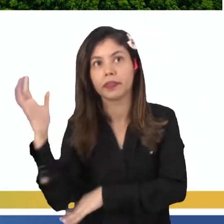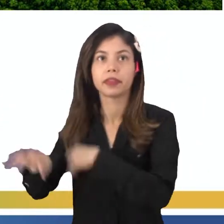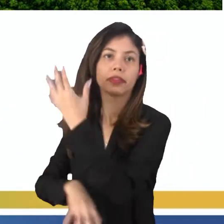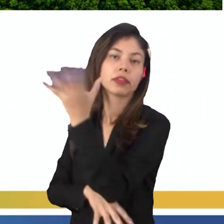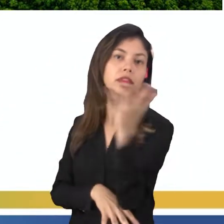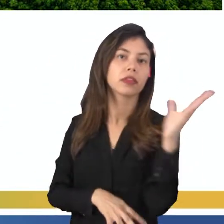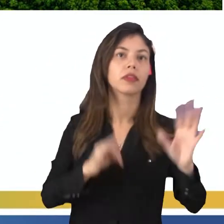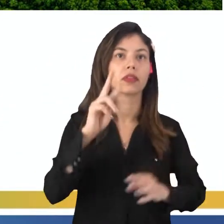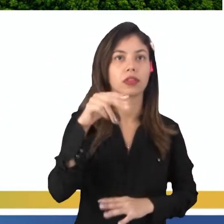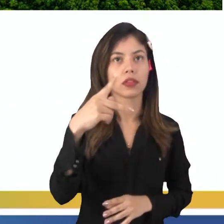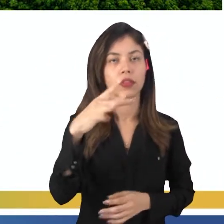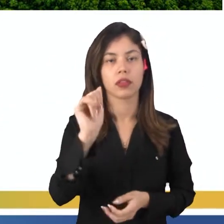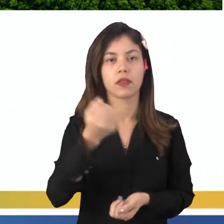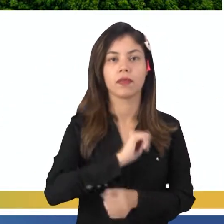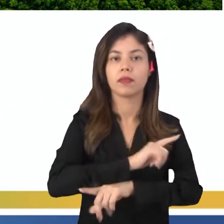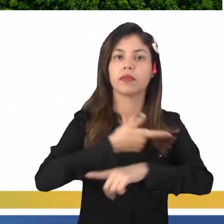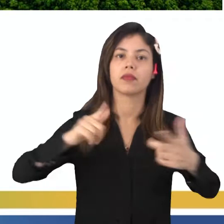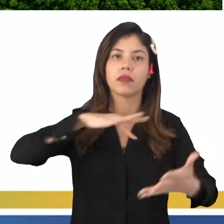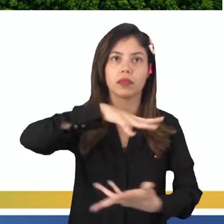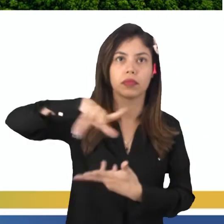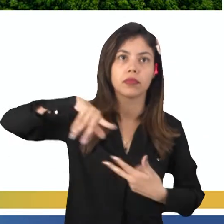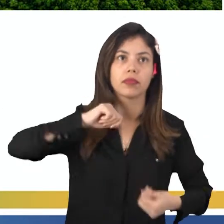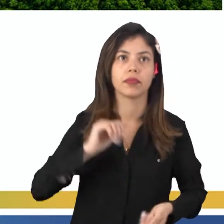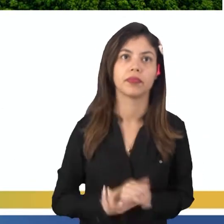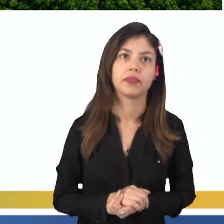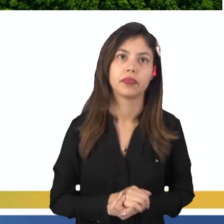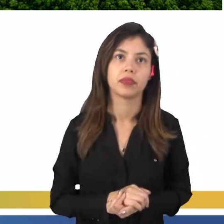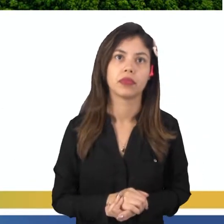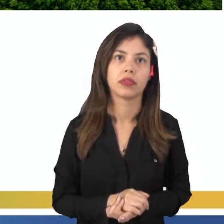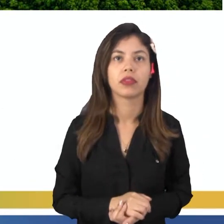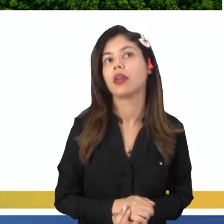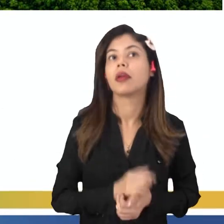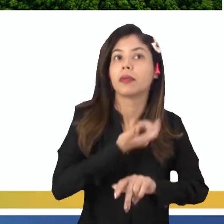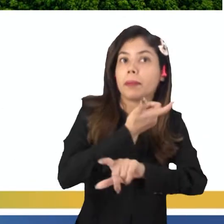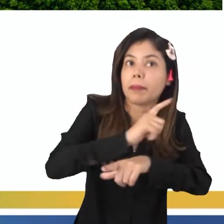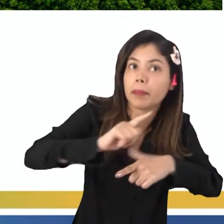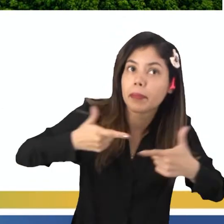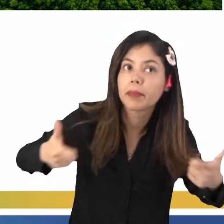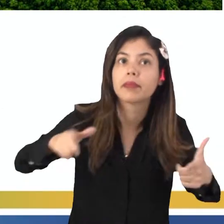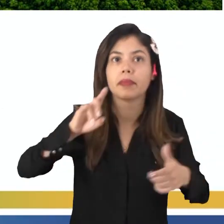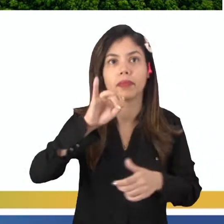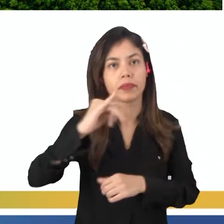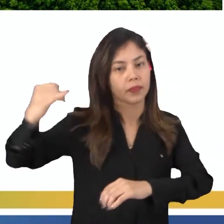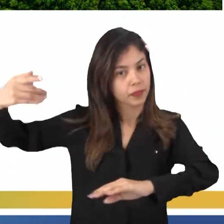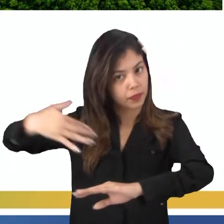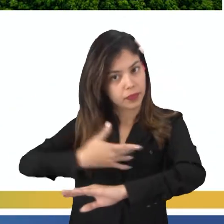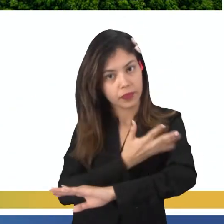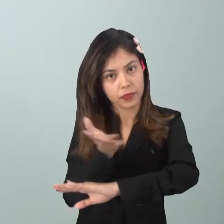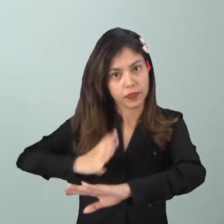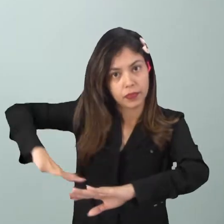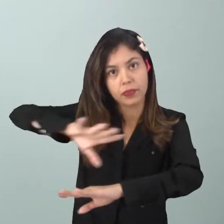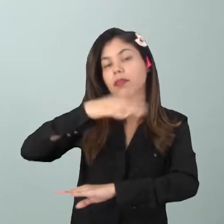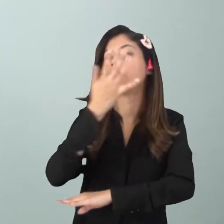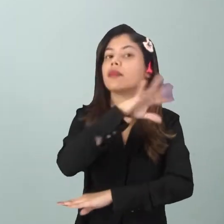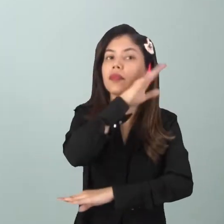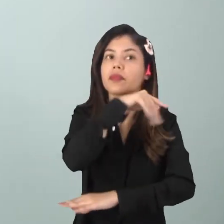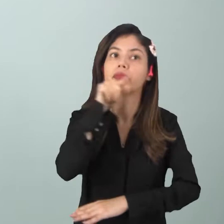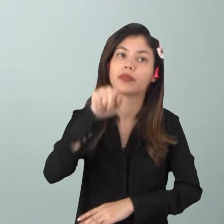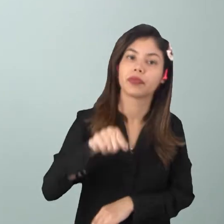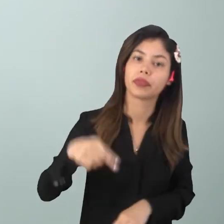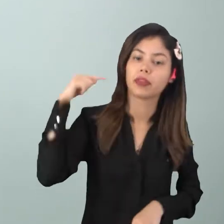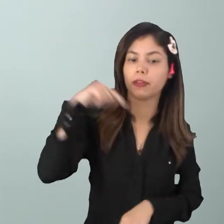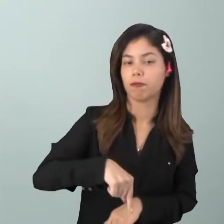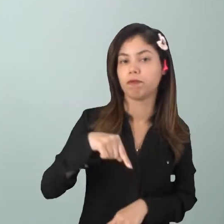planeta, sendo considerada a região de maior, olha o destaque, biodiversidade da Terra. Se orgulhe por isso, você